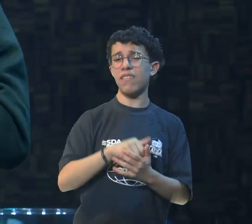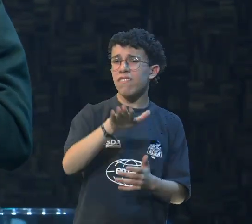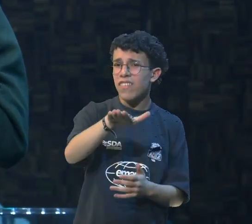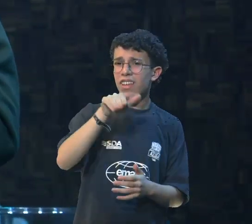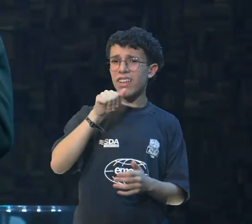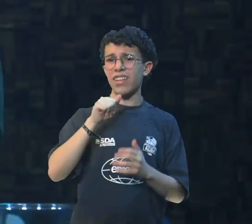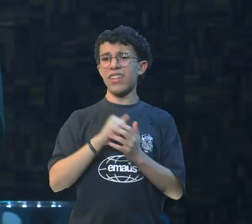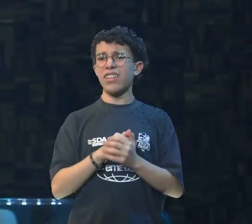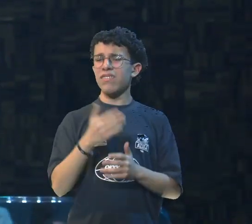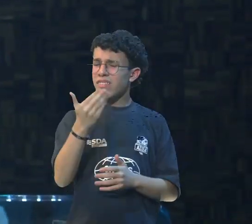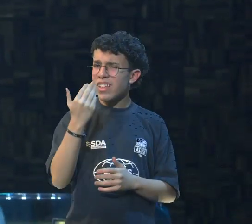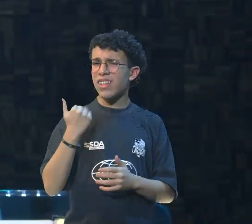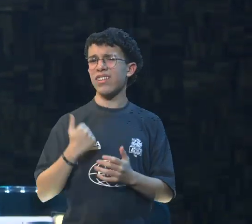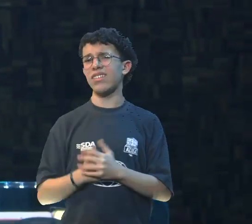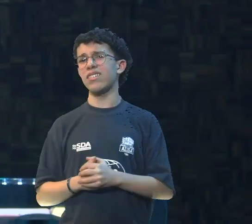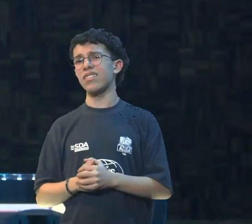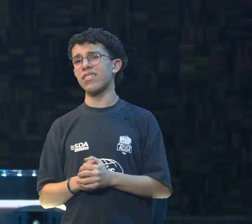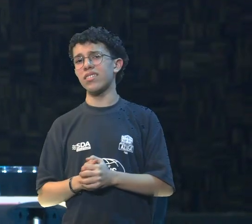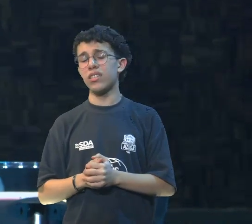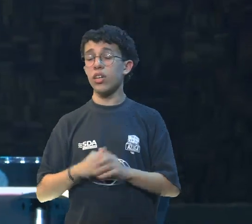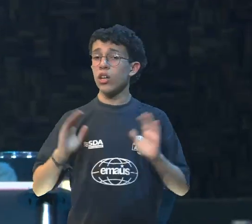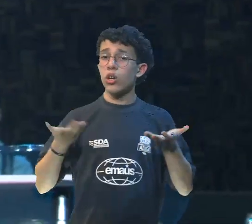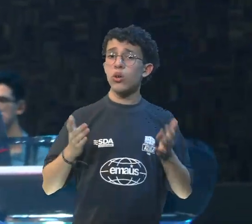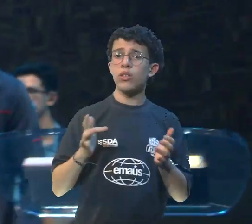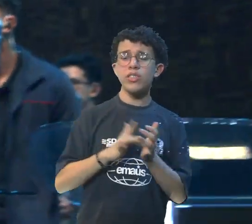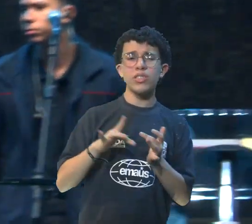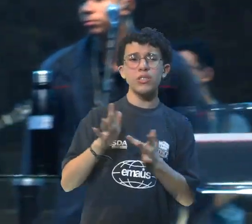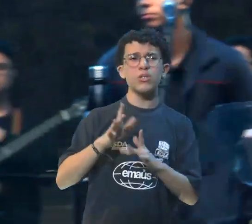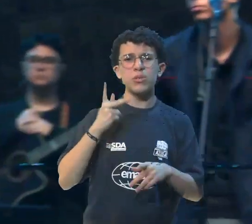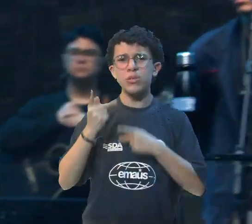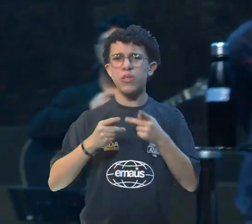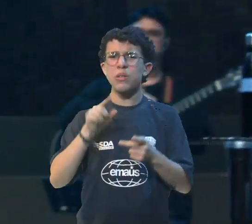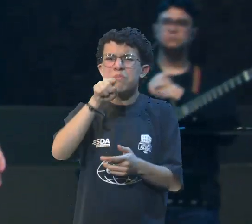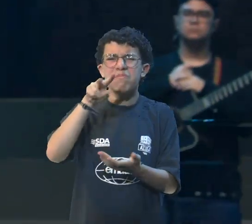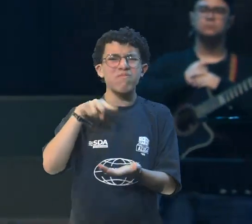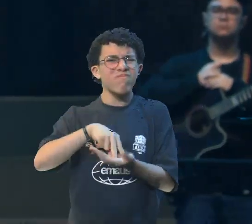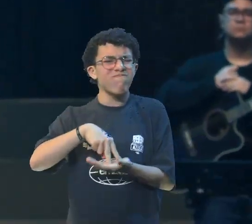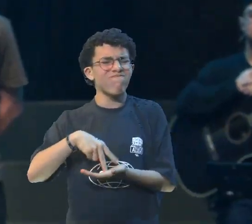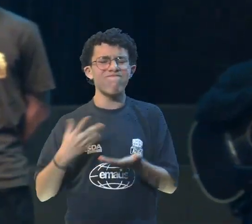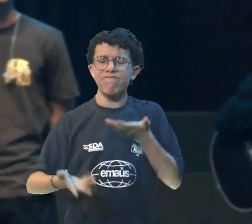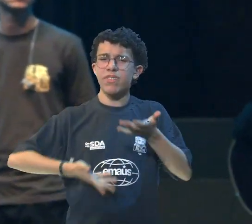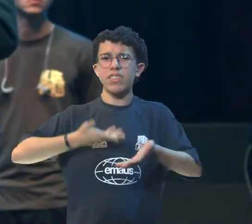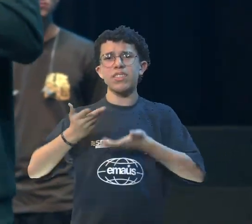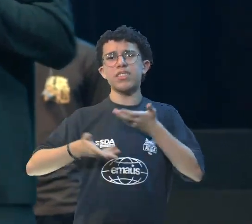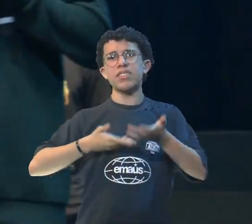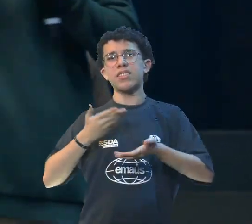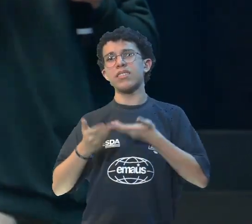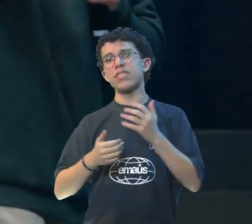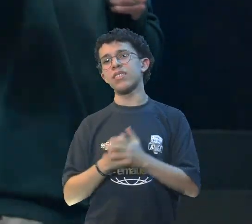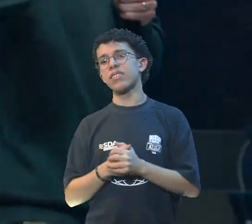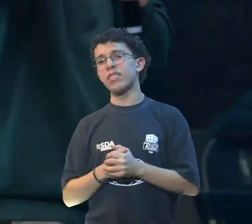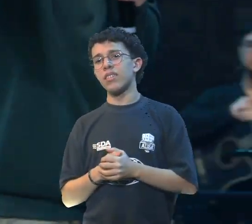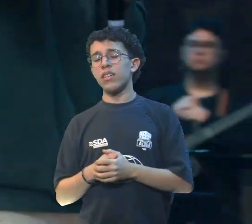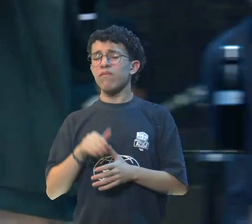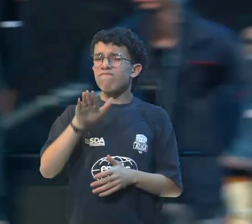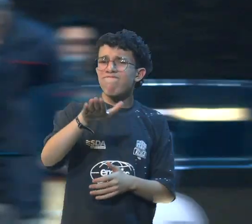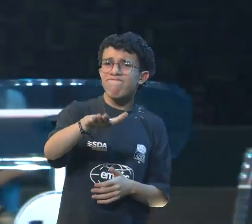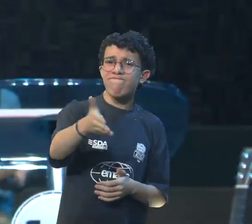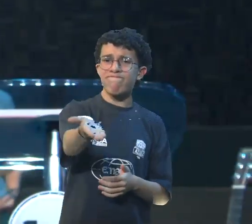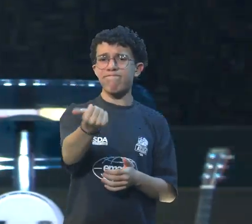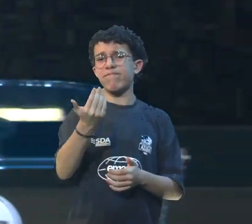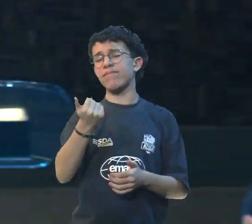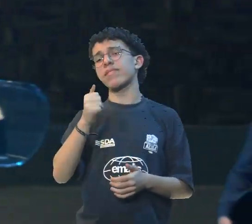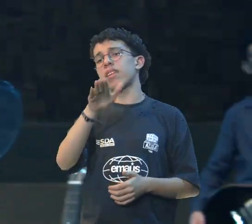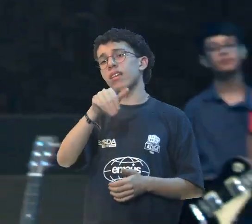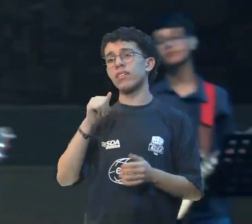Venha, venha, venha. Hoje Ele disse: menino, levanta, menina, levanta. Venha,